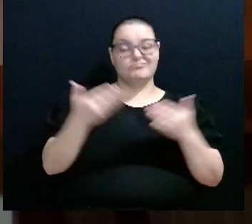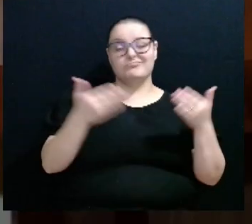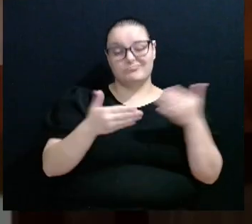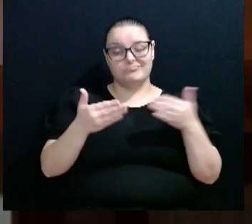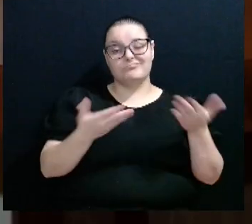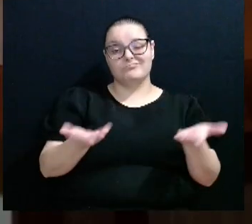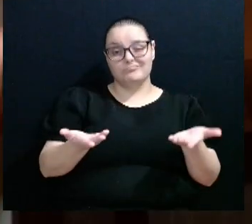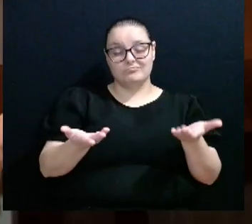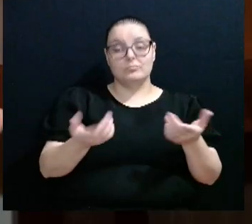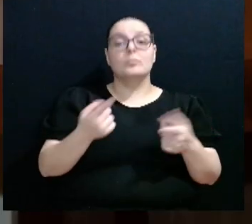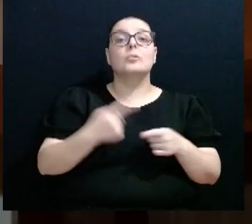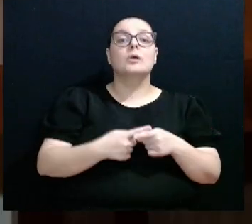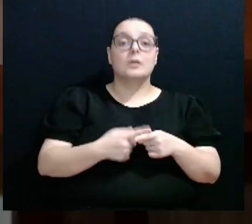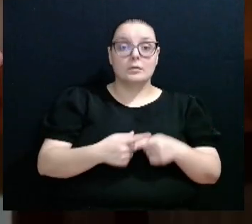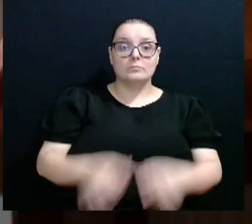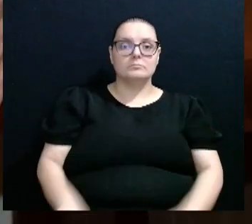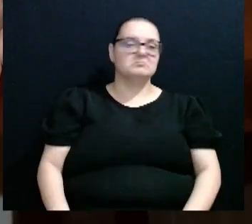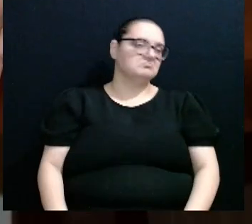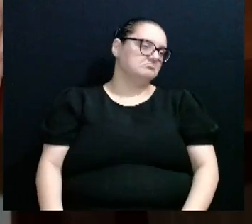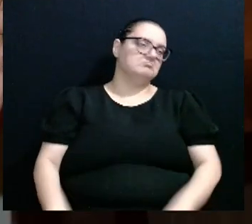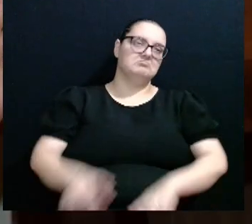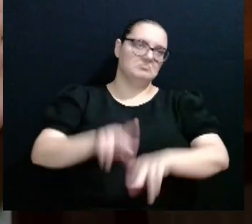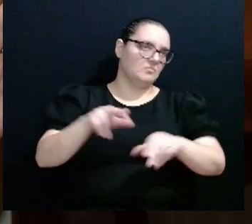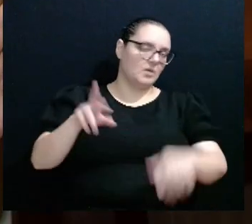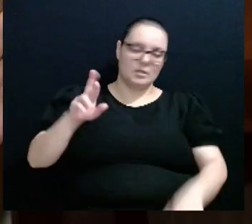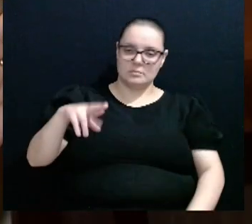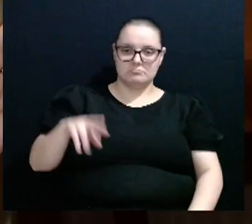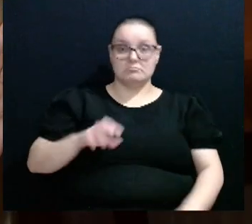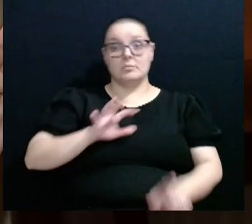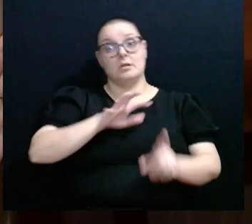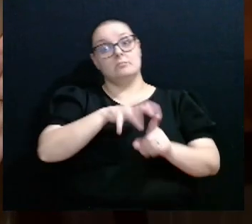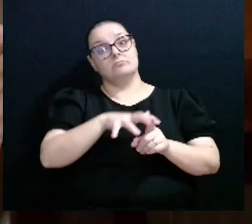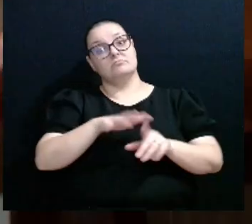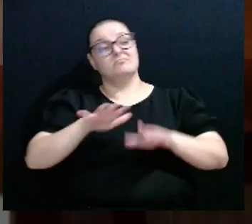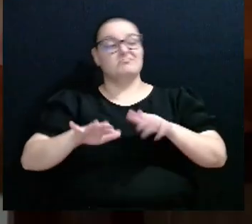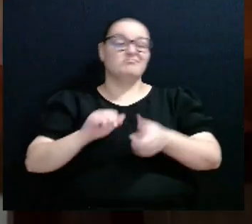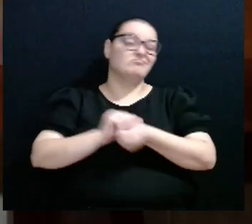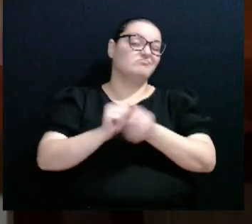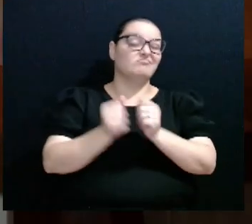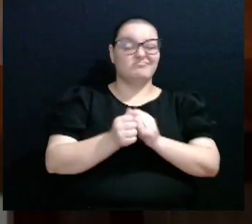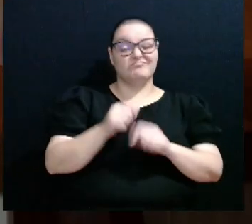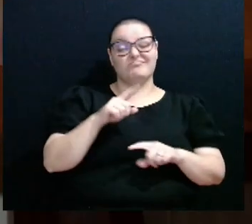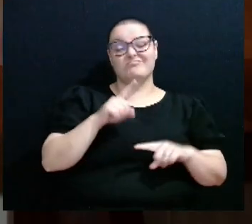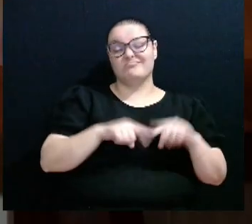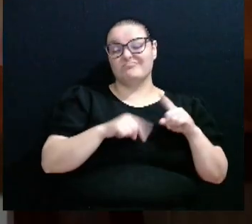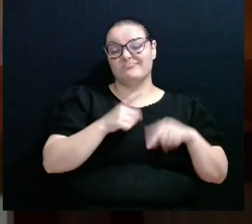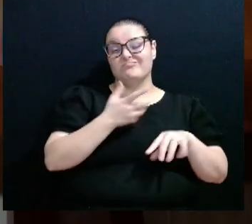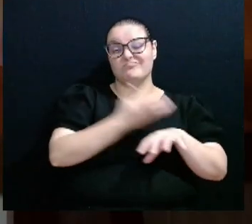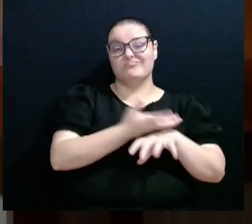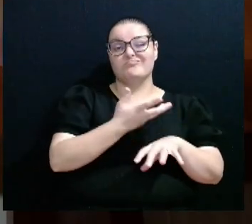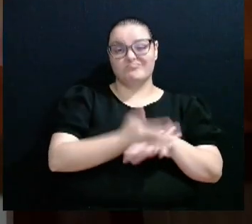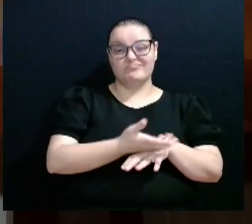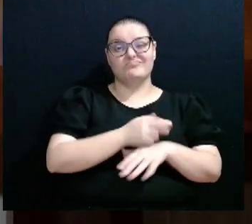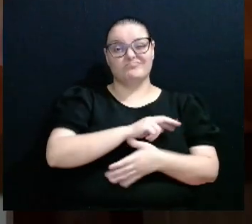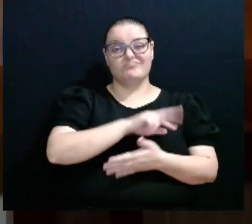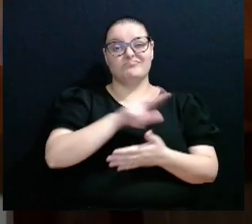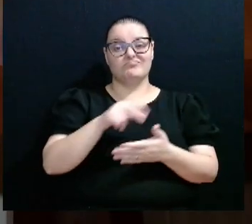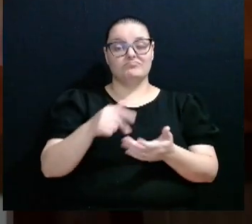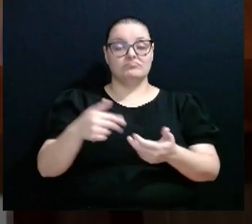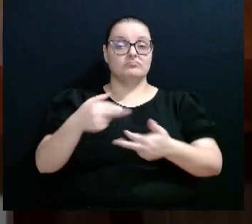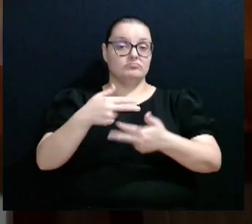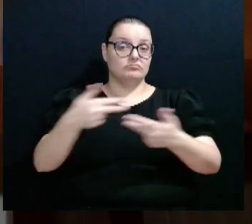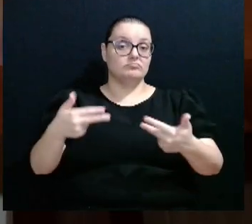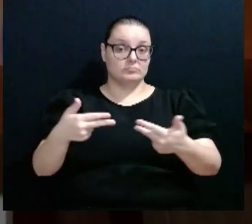Por questão de bullying, também às vezes não se adapta à matéria, tem todas essas questões. Para a gente entender